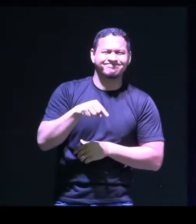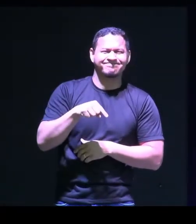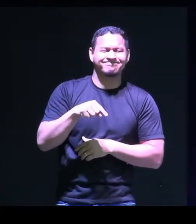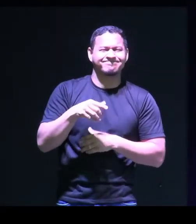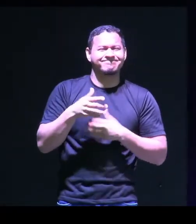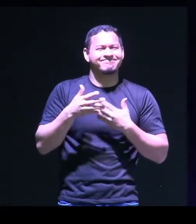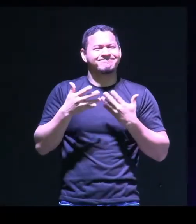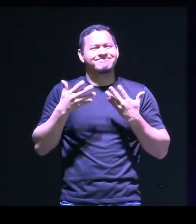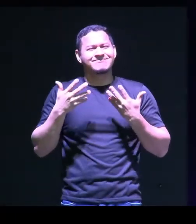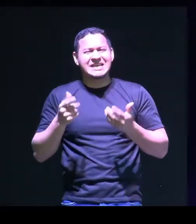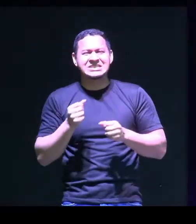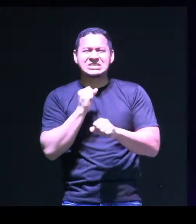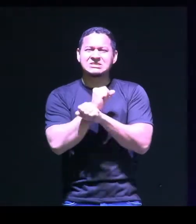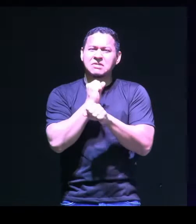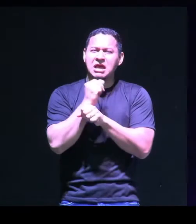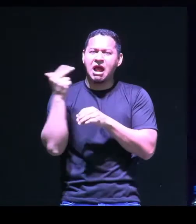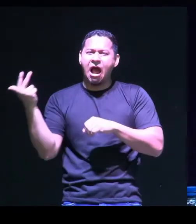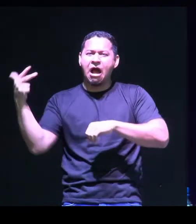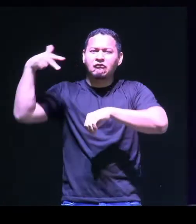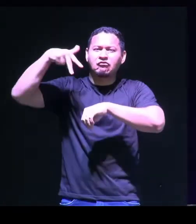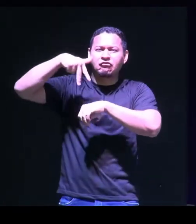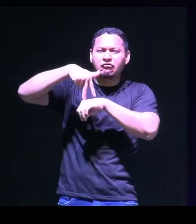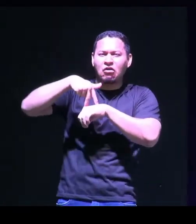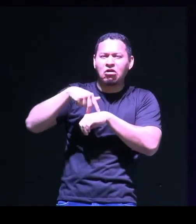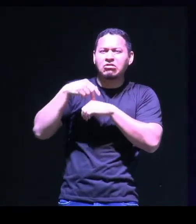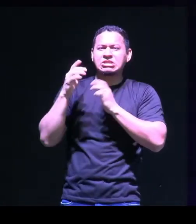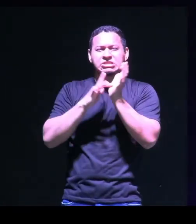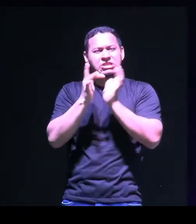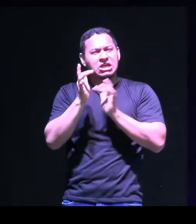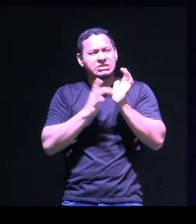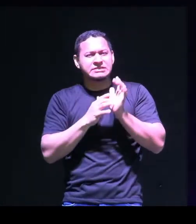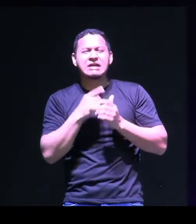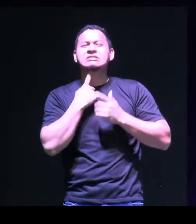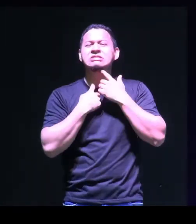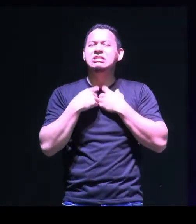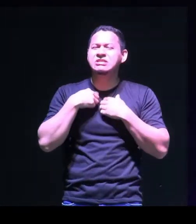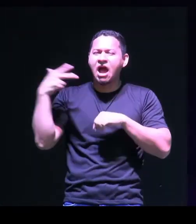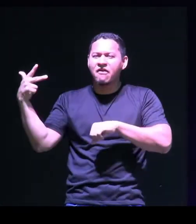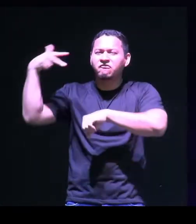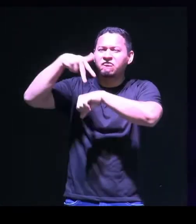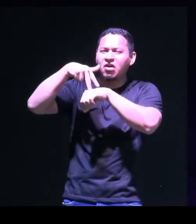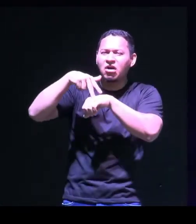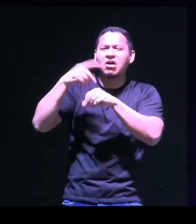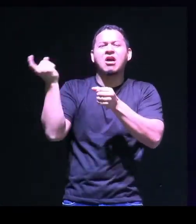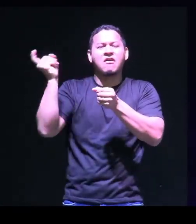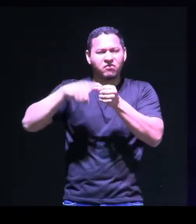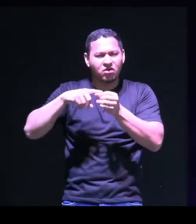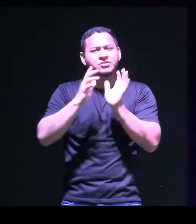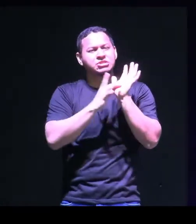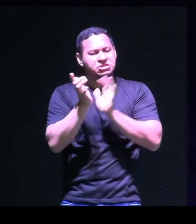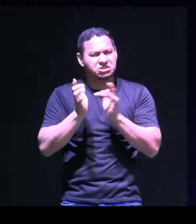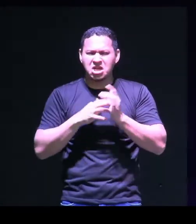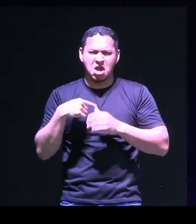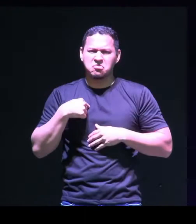de esperar a volta de Jesus, desejar, ora vem Senhor Jesus, eu não concordo não, eu não acho que, eu estou muito feliz